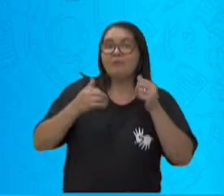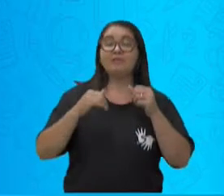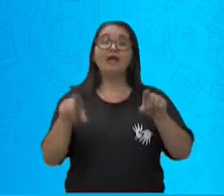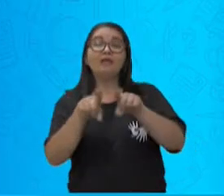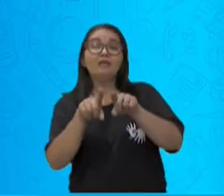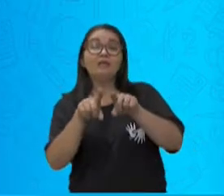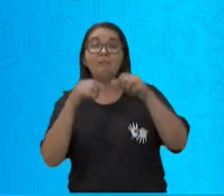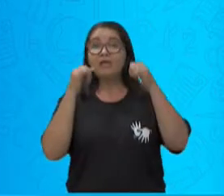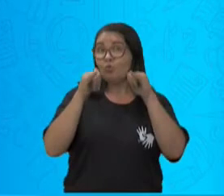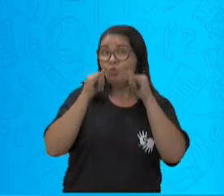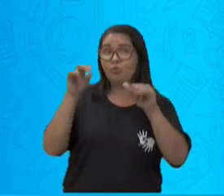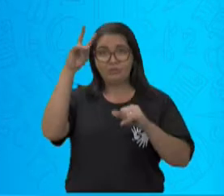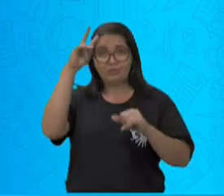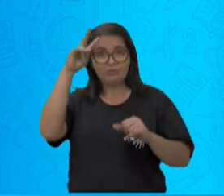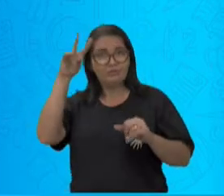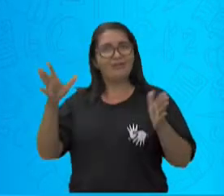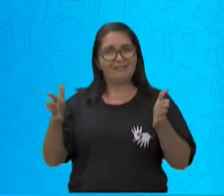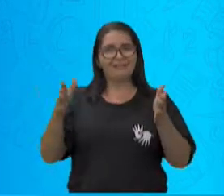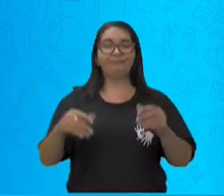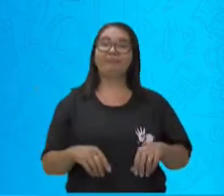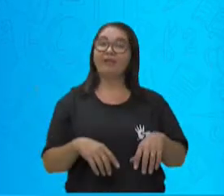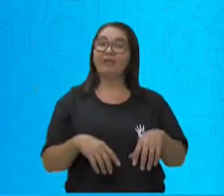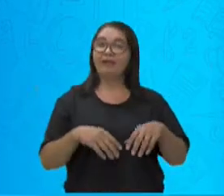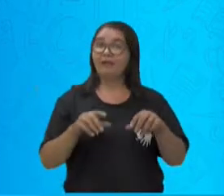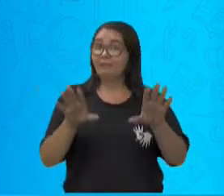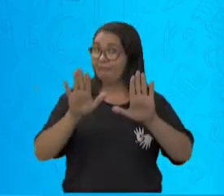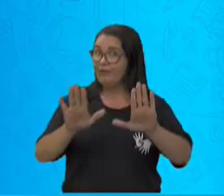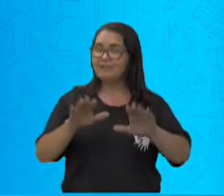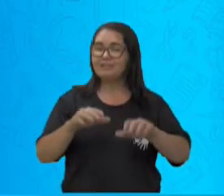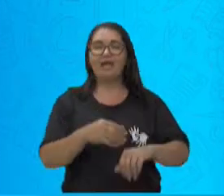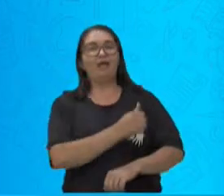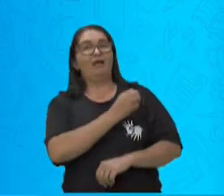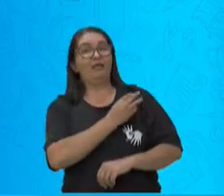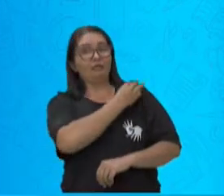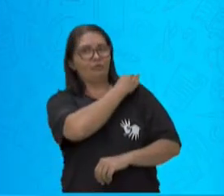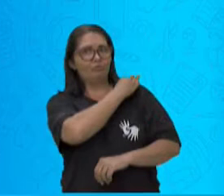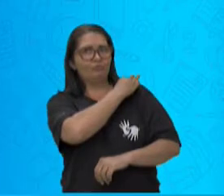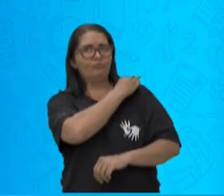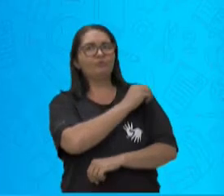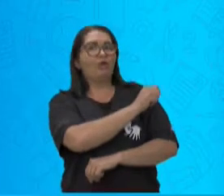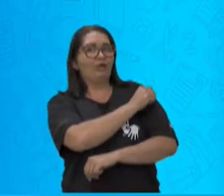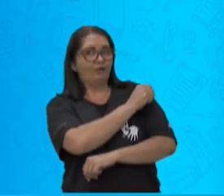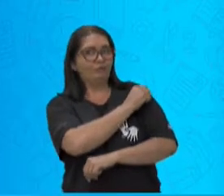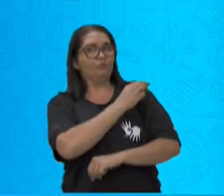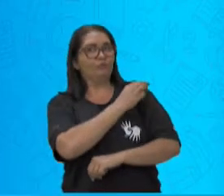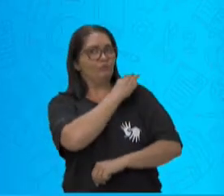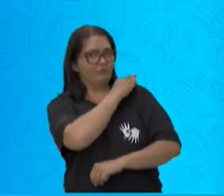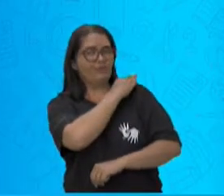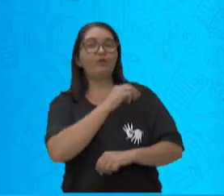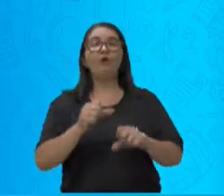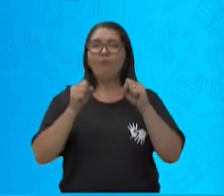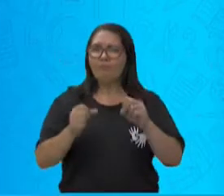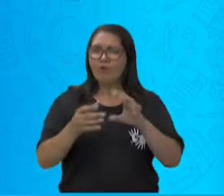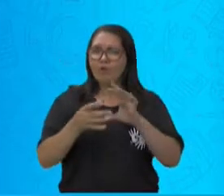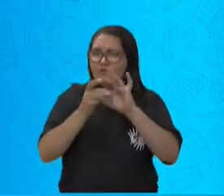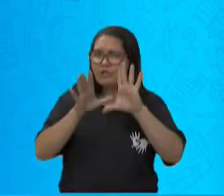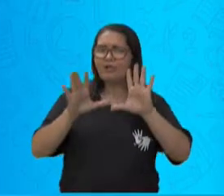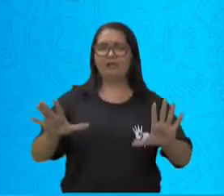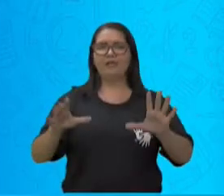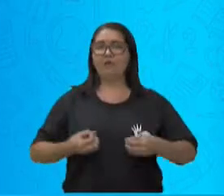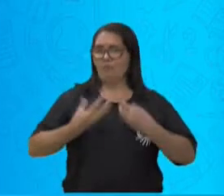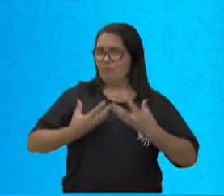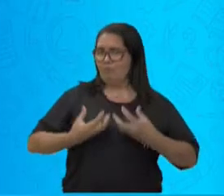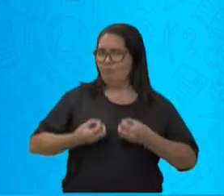ensino médio poderão produzir textos no gênero poema, conto, crônica